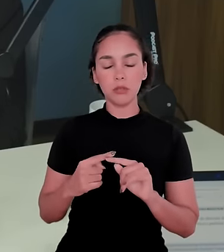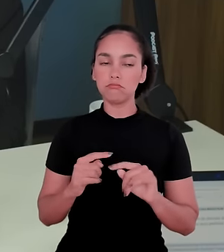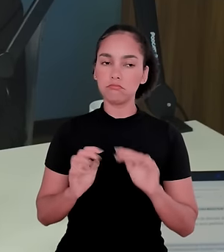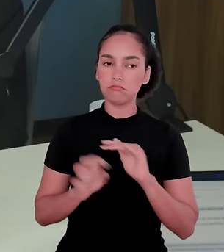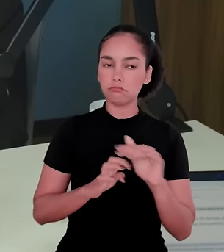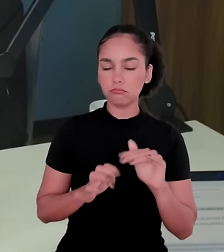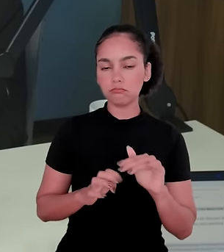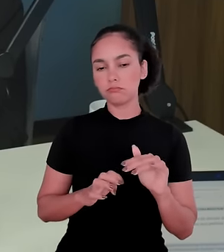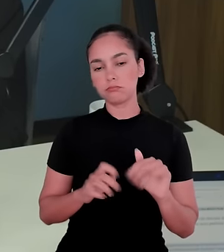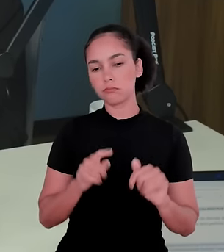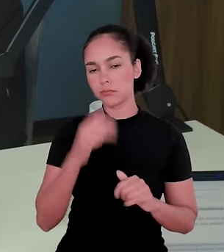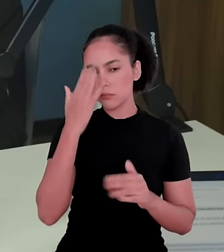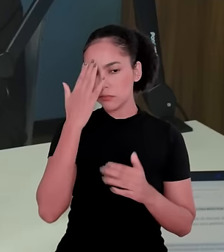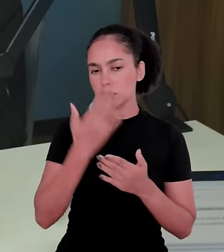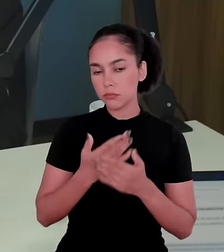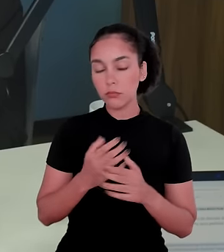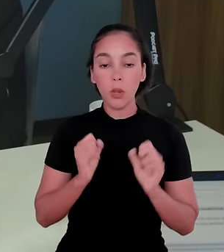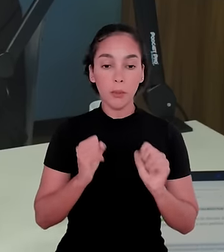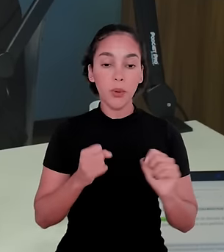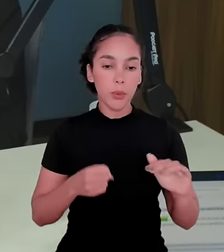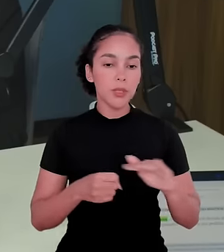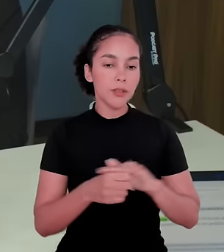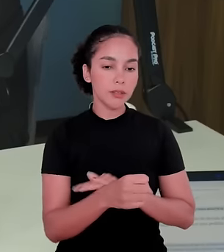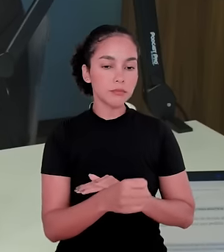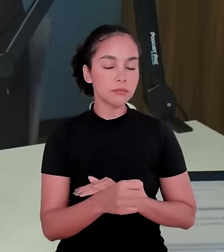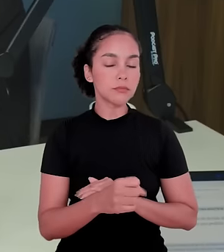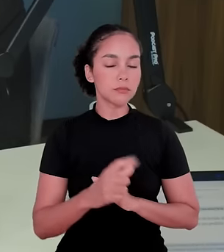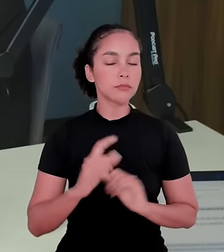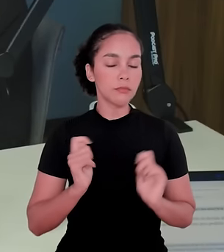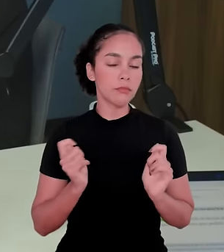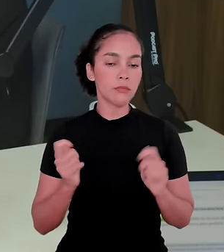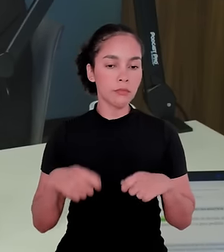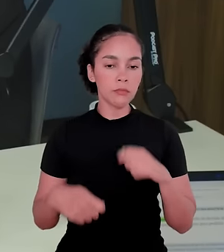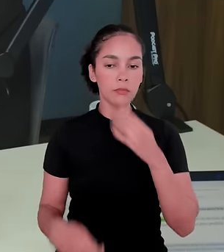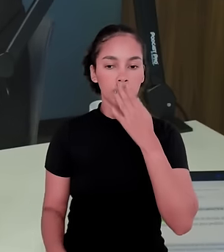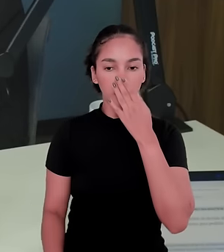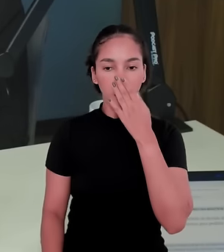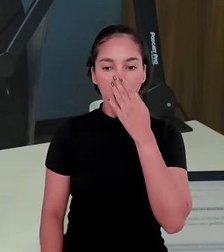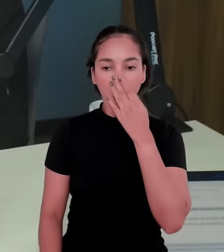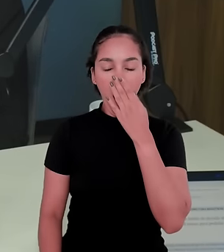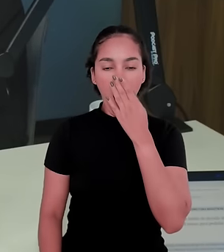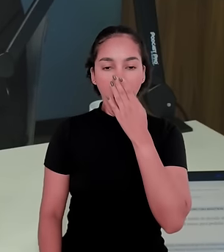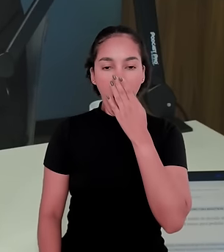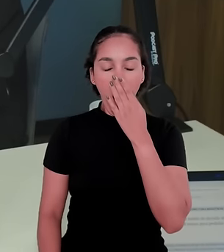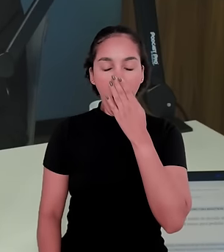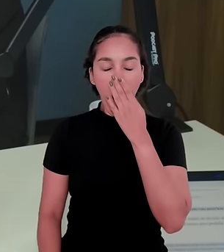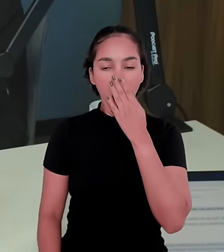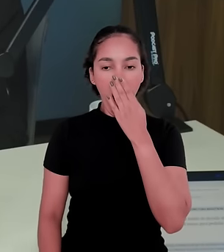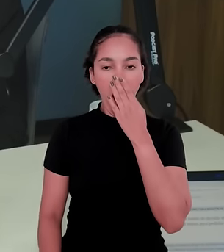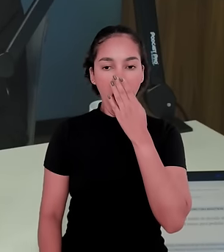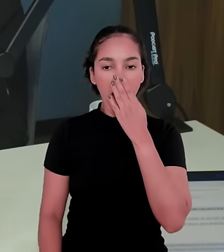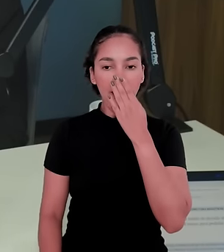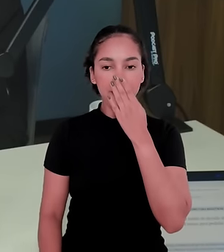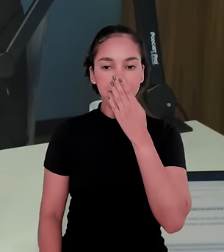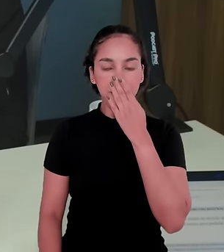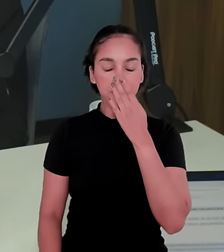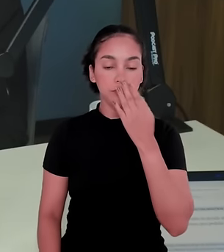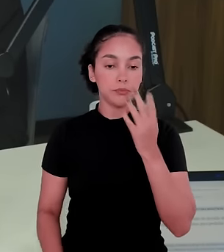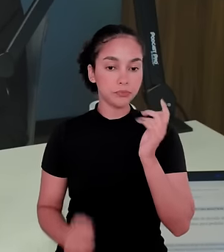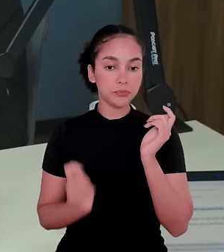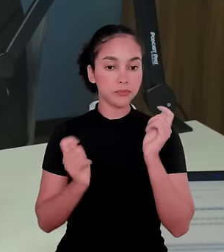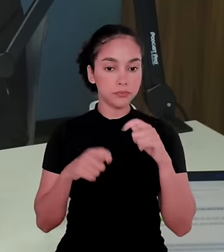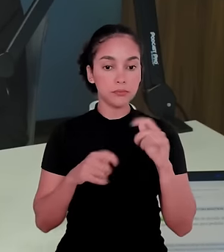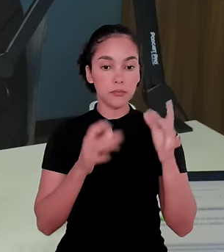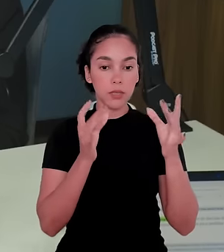até confiar você pode contratá-la né você tem opção de ter Assessoria ou né com os nossos passo a passo isso aqui